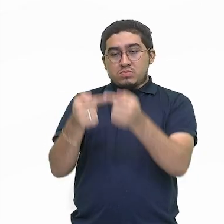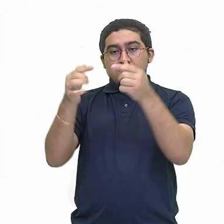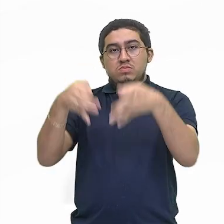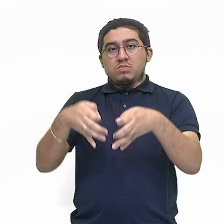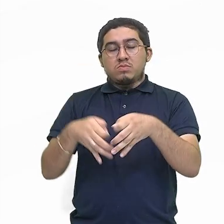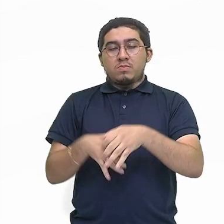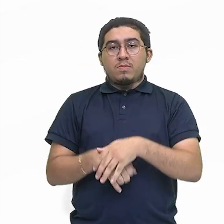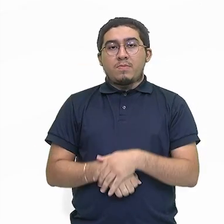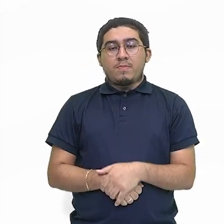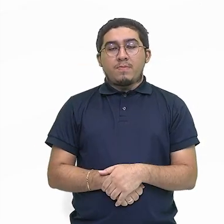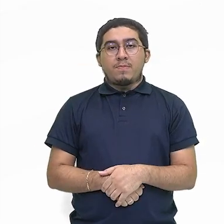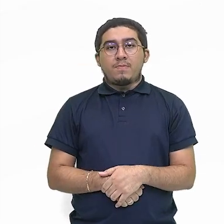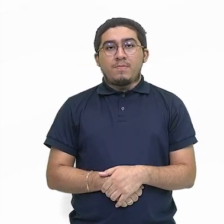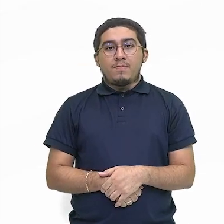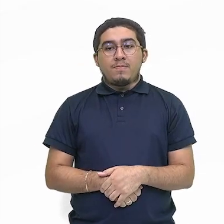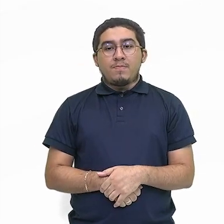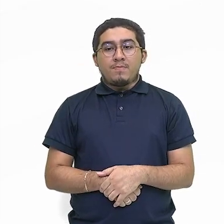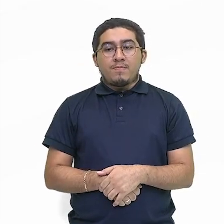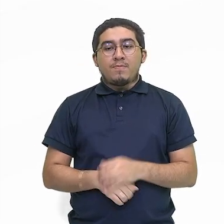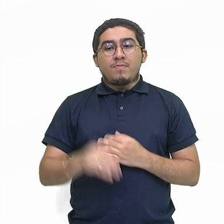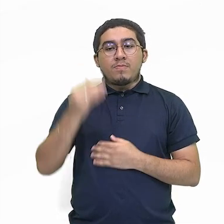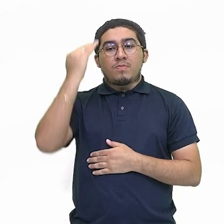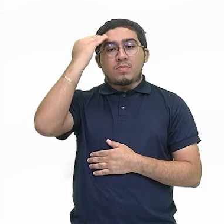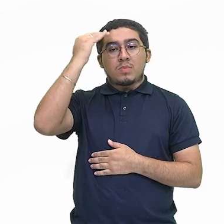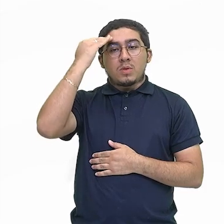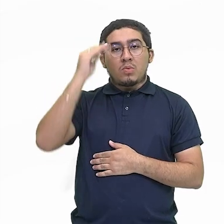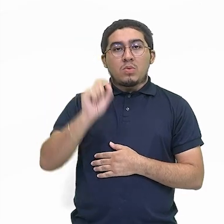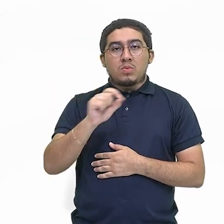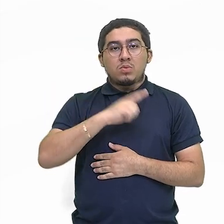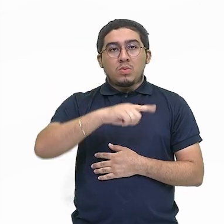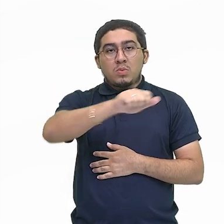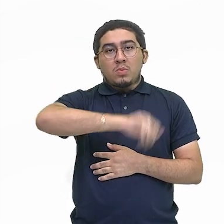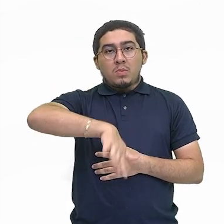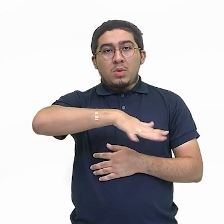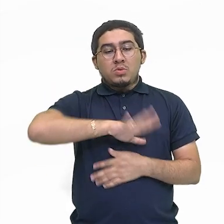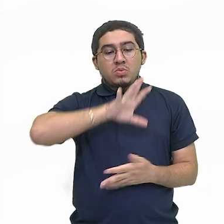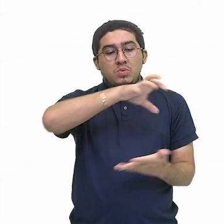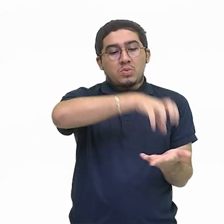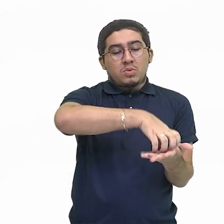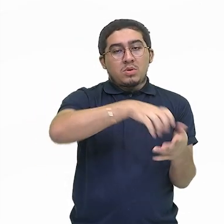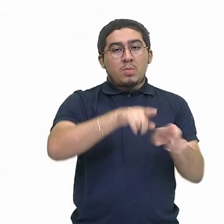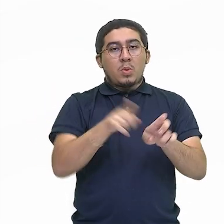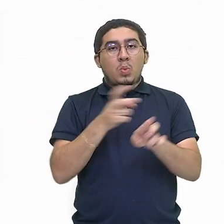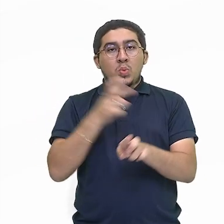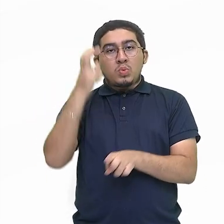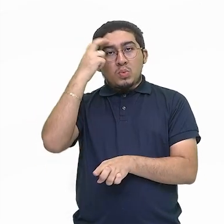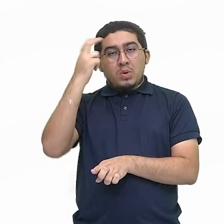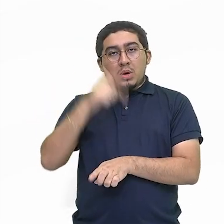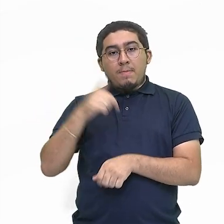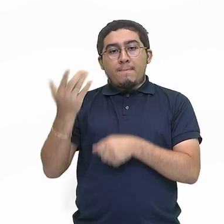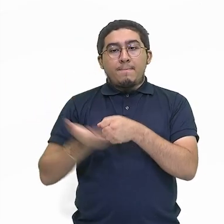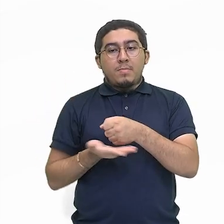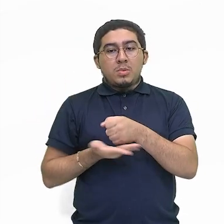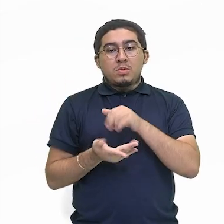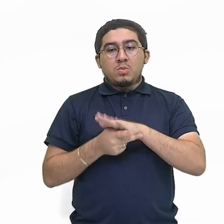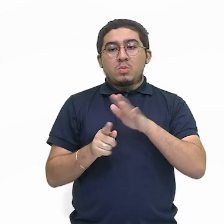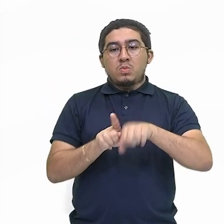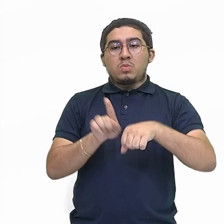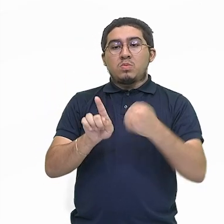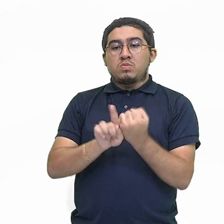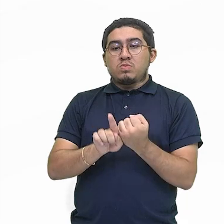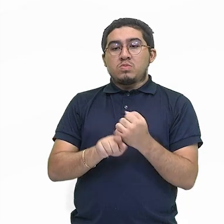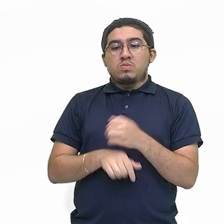sociais e a coesão social, considerando as instituições e a cultura como pilares da